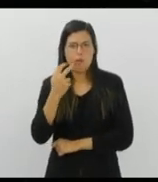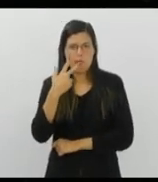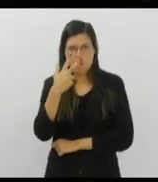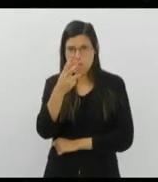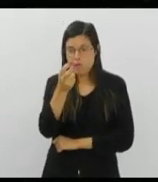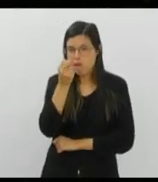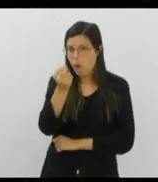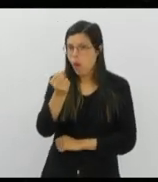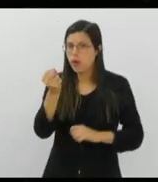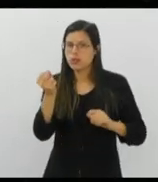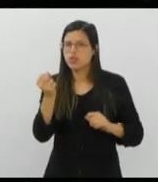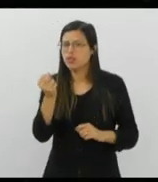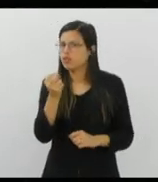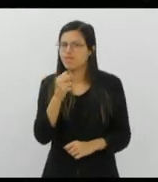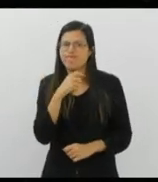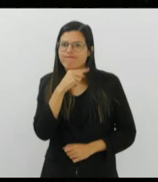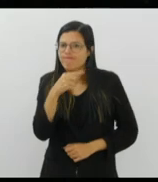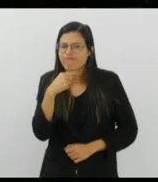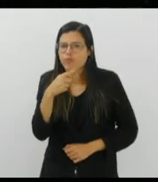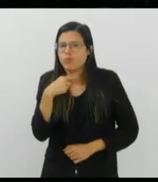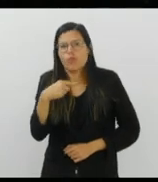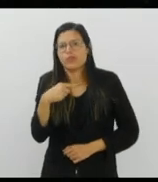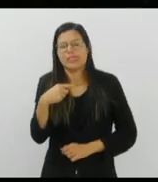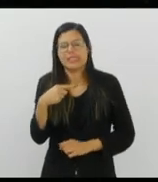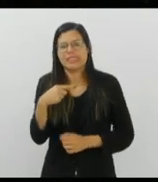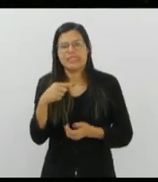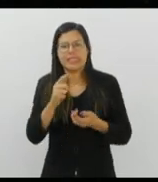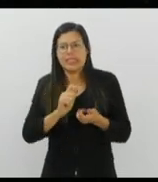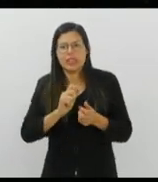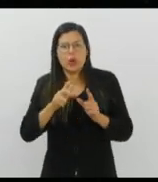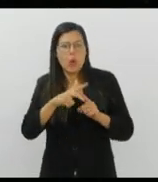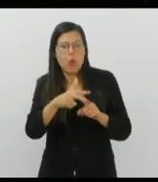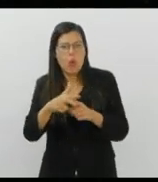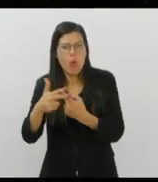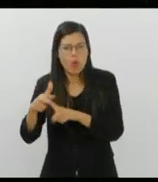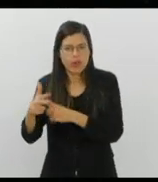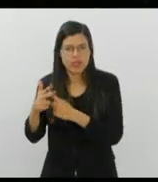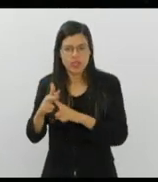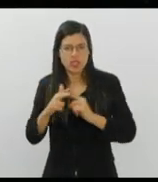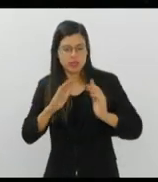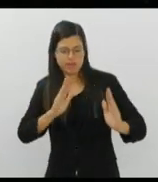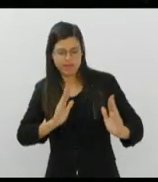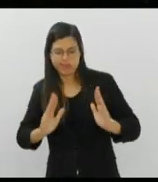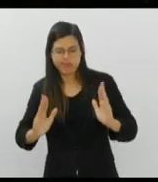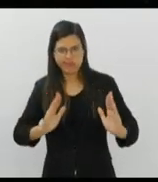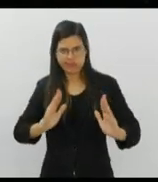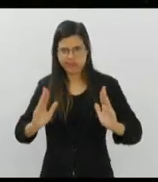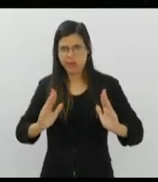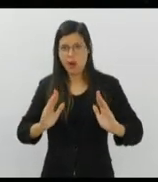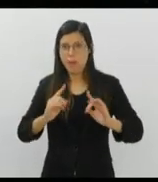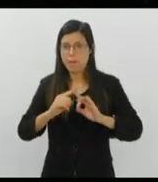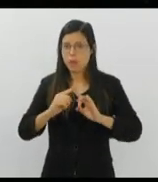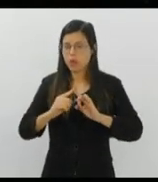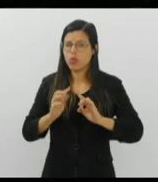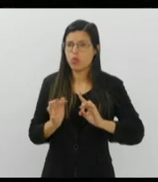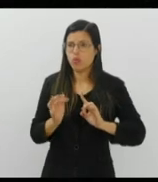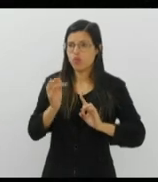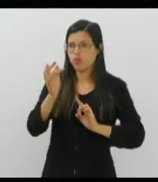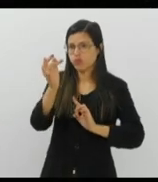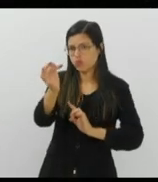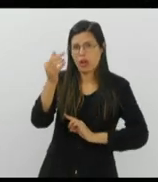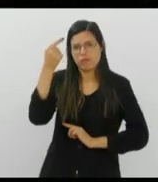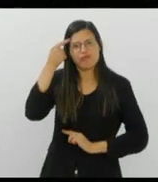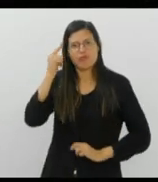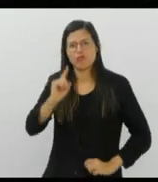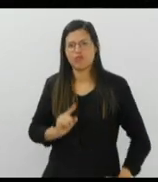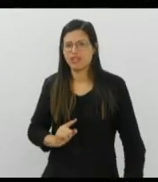dificilmente serão revertidas em médio prazo, né? Porque de longo prazo a gente nunca sabe o que